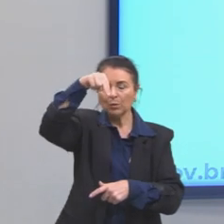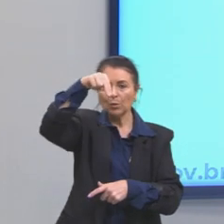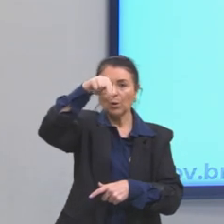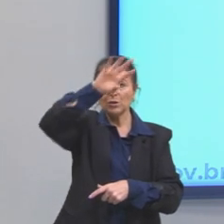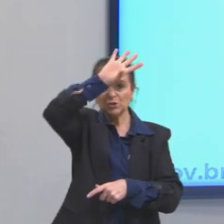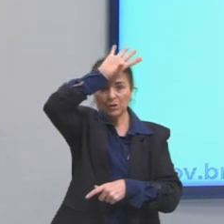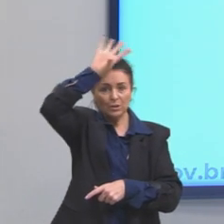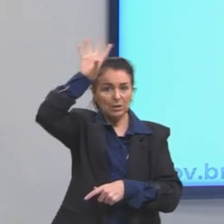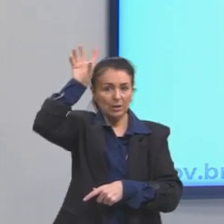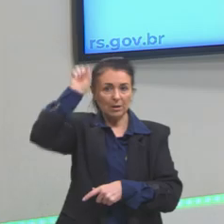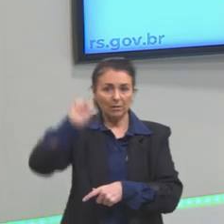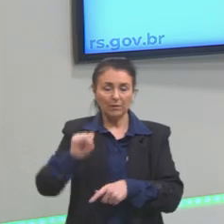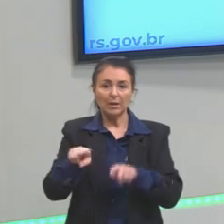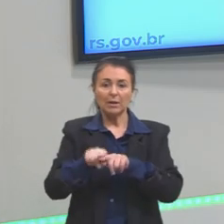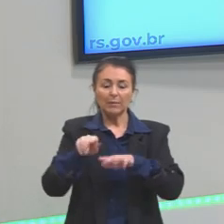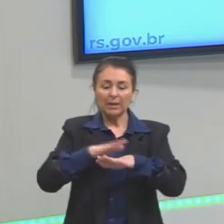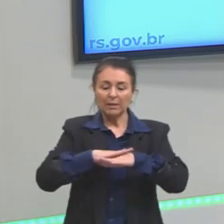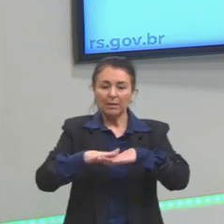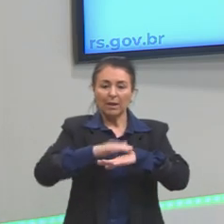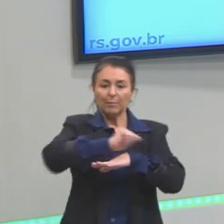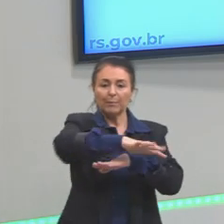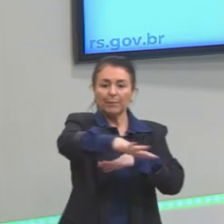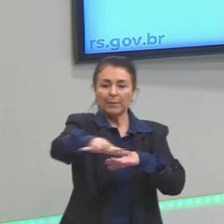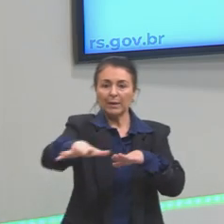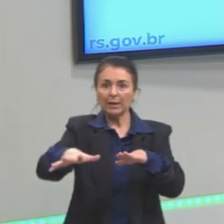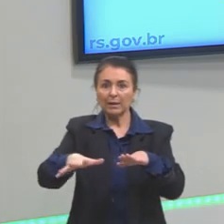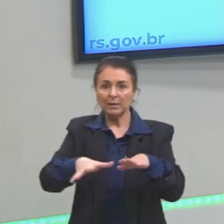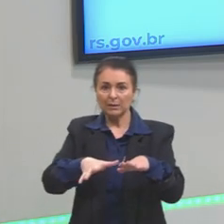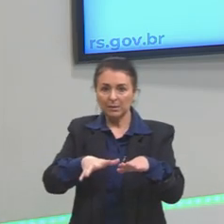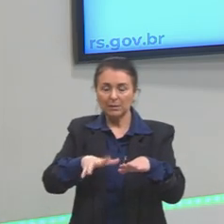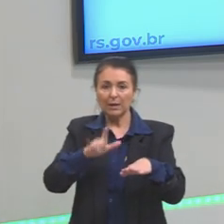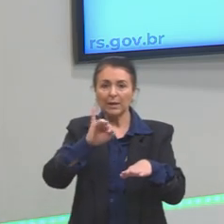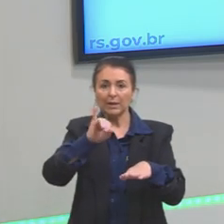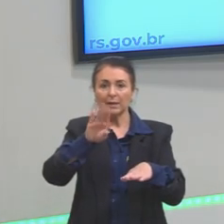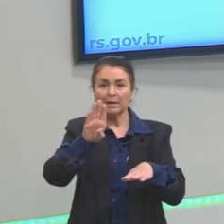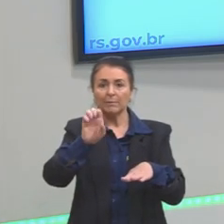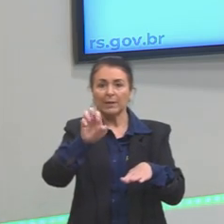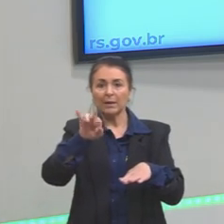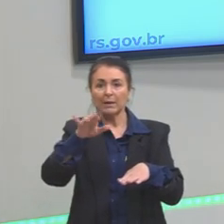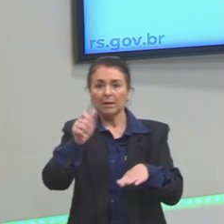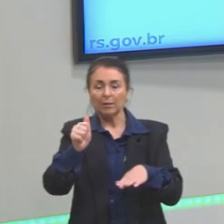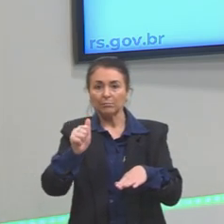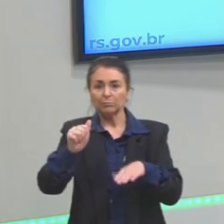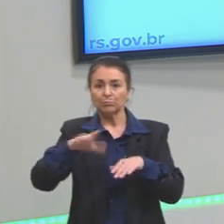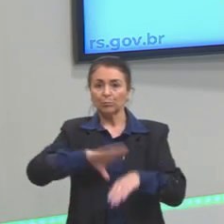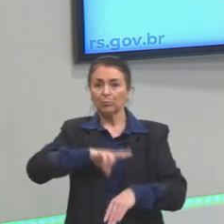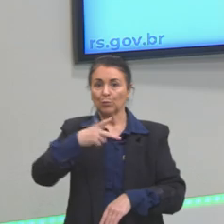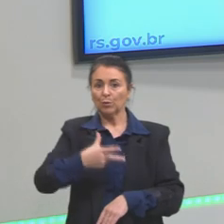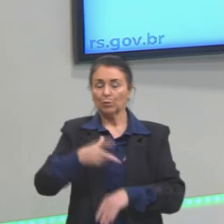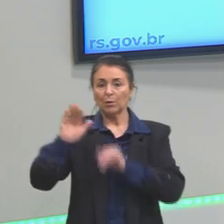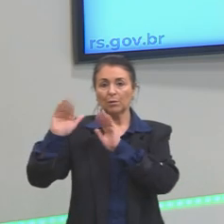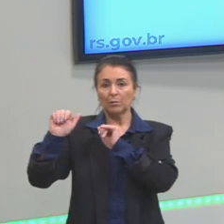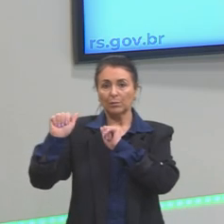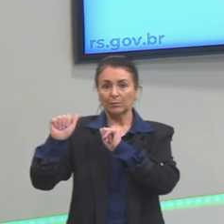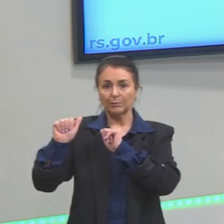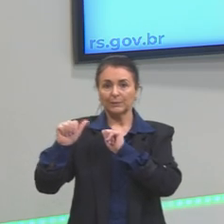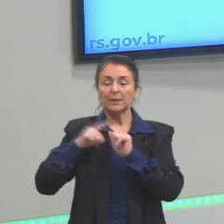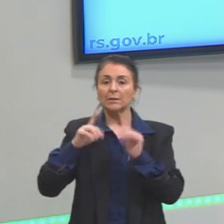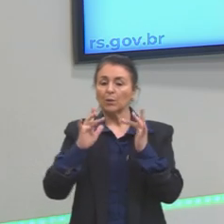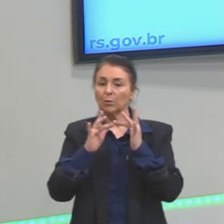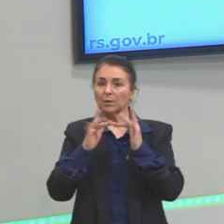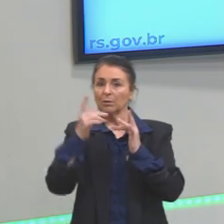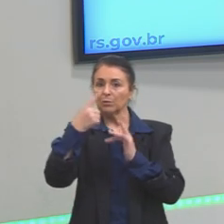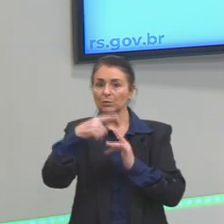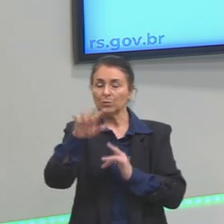EA Península Ibérica Portugal e Espanha então também por isso acabamos tendo contato com esses com esses filósofos né